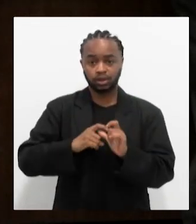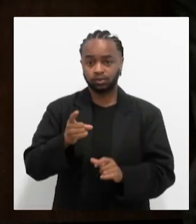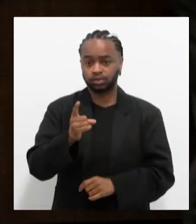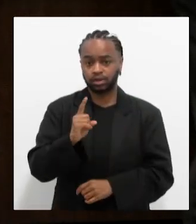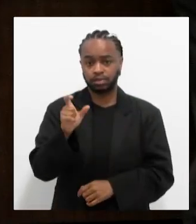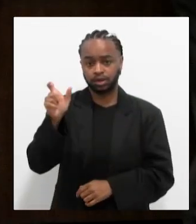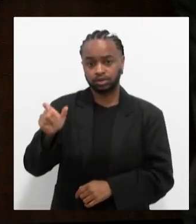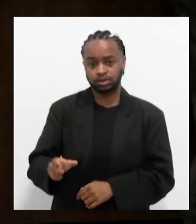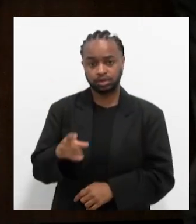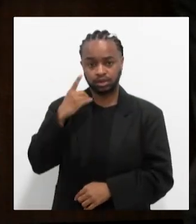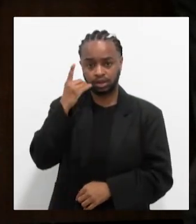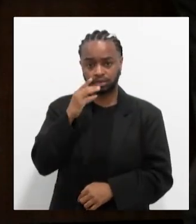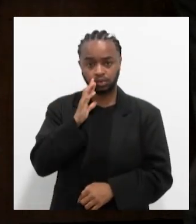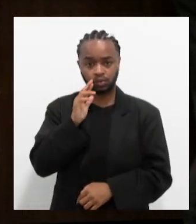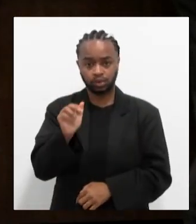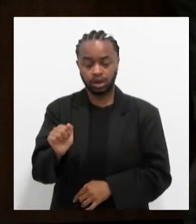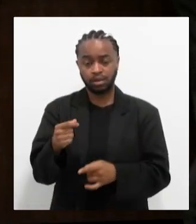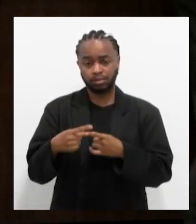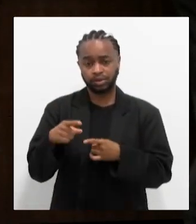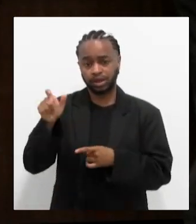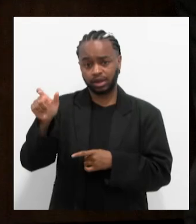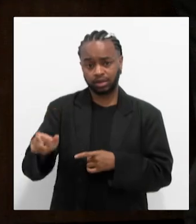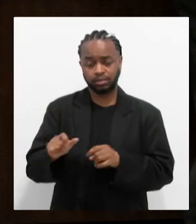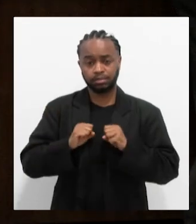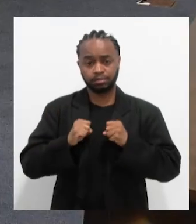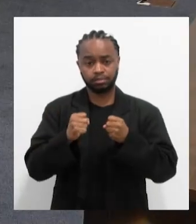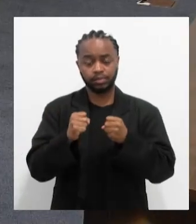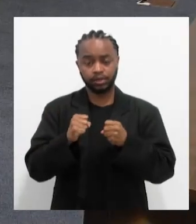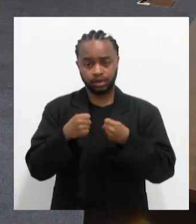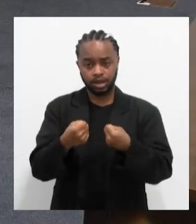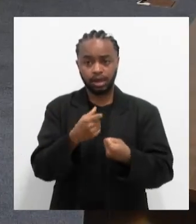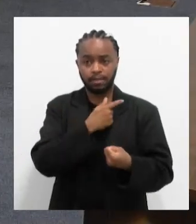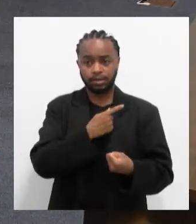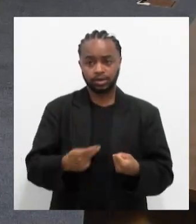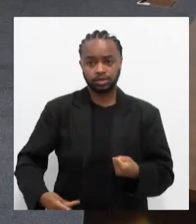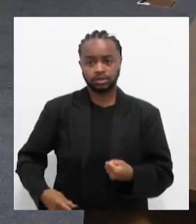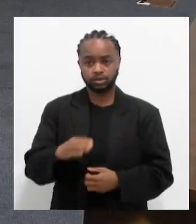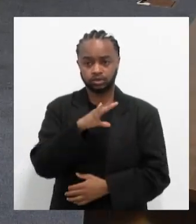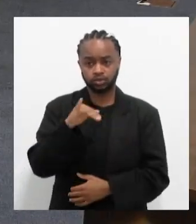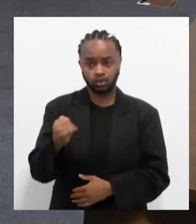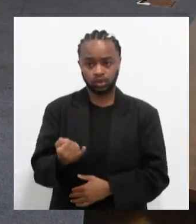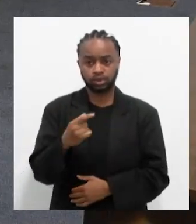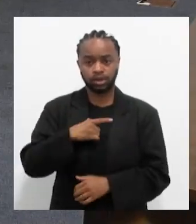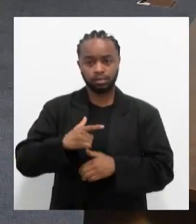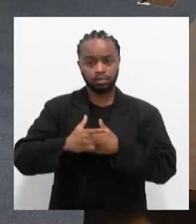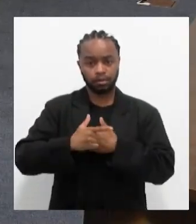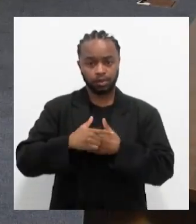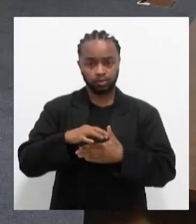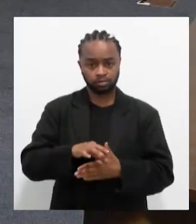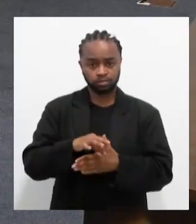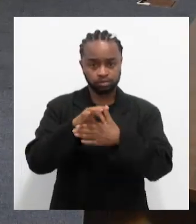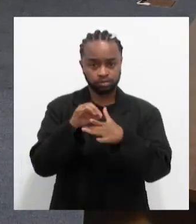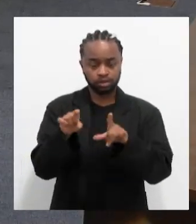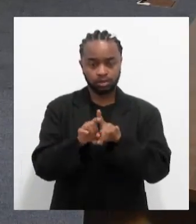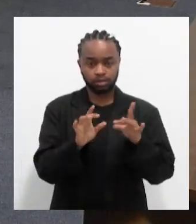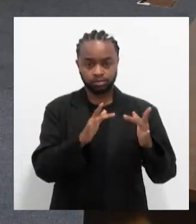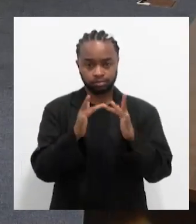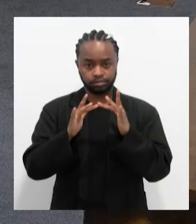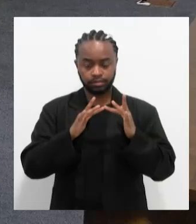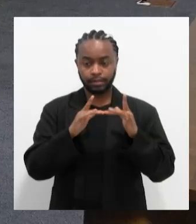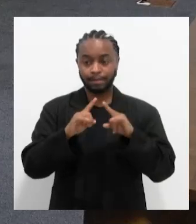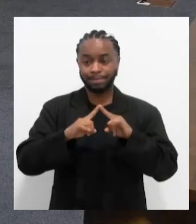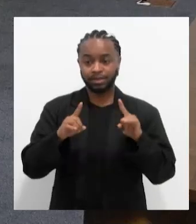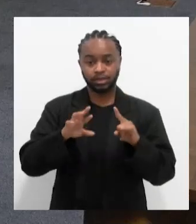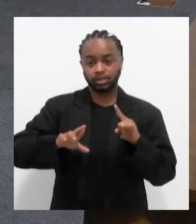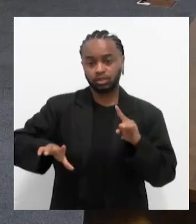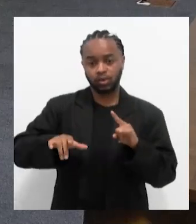deputado Amorim, né, por mais que ele seja o presidente da CCJ e tenha funções de liderança e de articulação, não